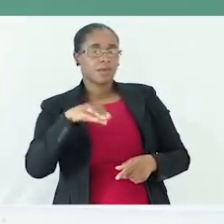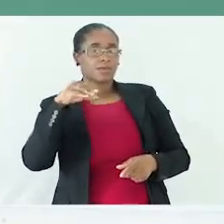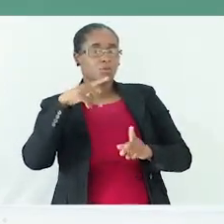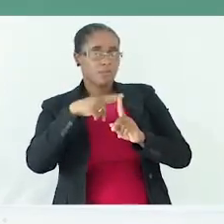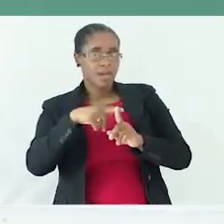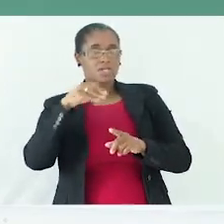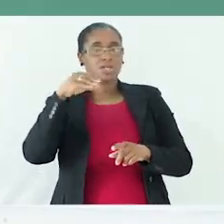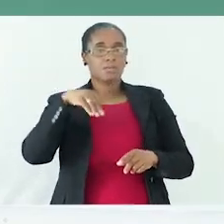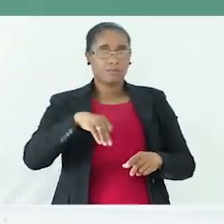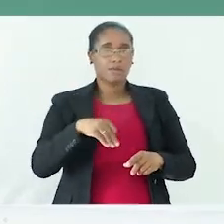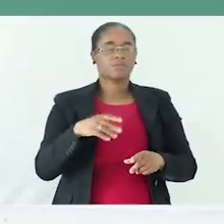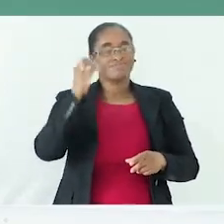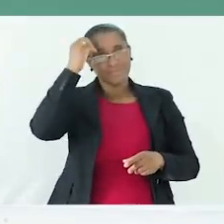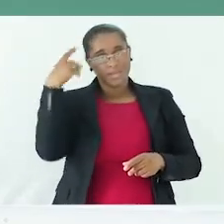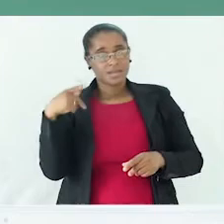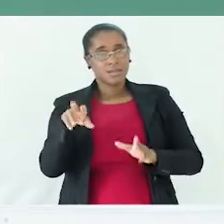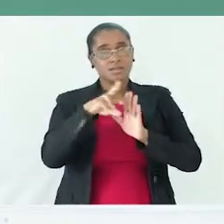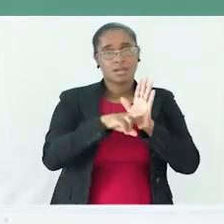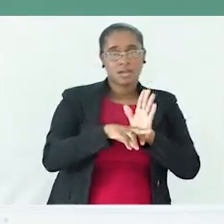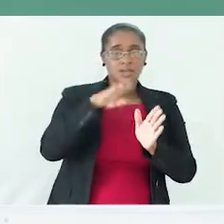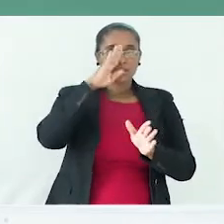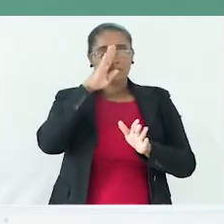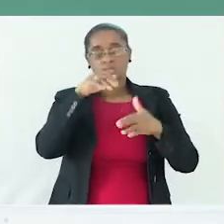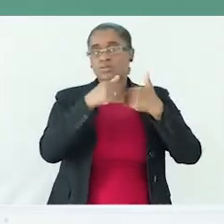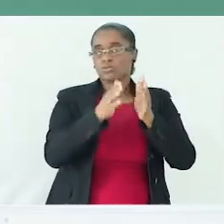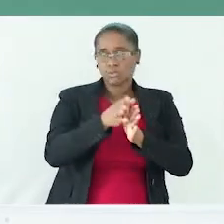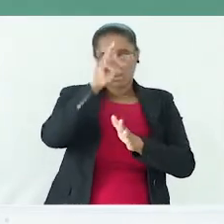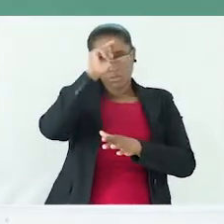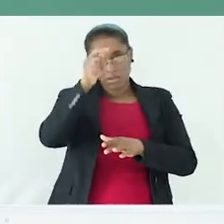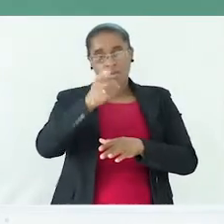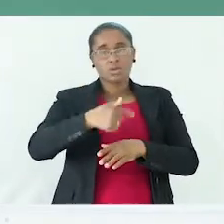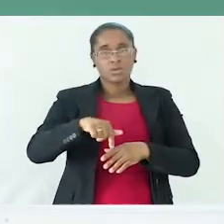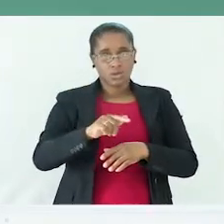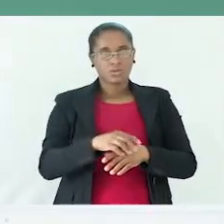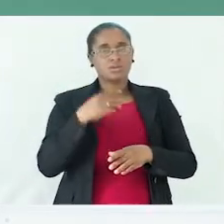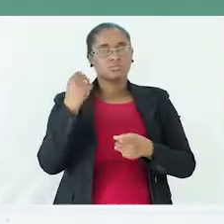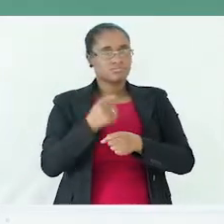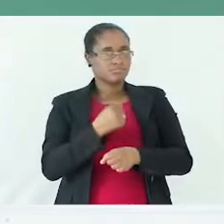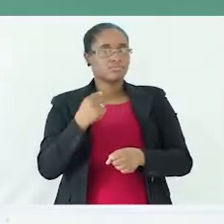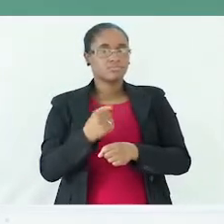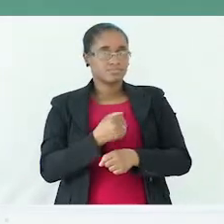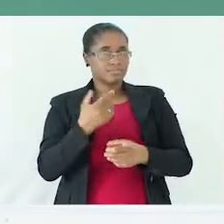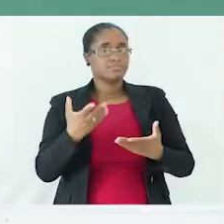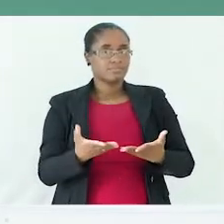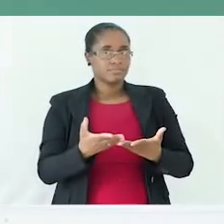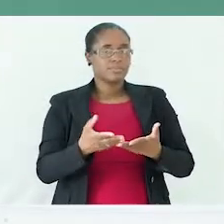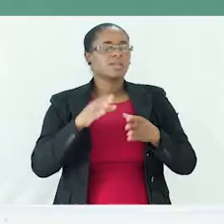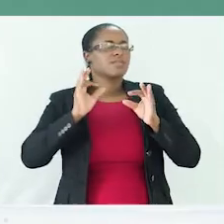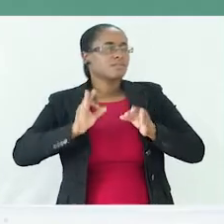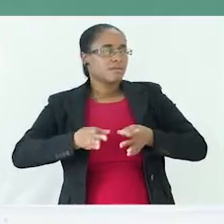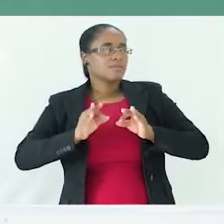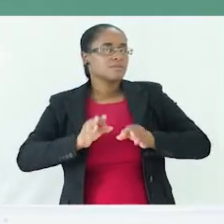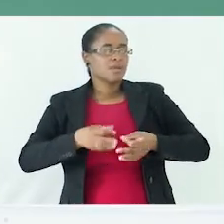não se esqueçam, esta é a regra e se todos cumprirmos, nós vamos ter os exercícios sempre